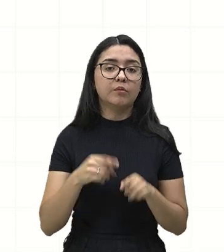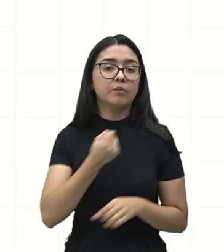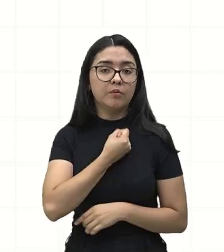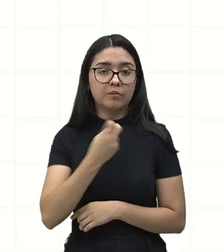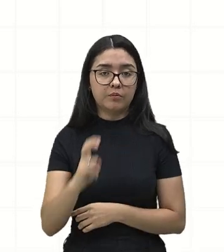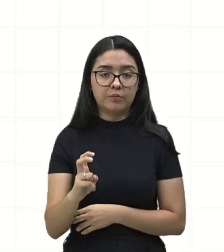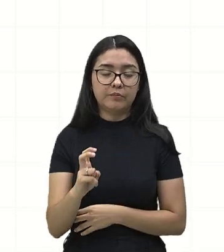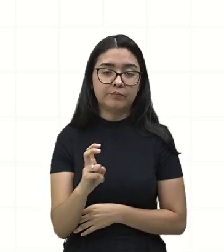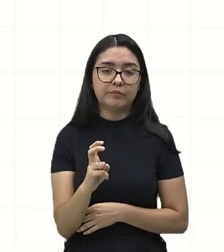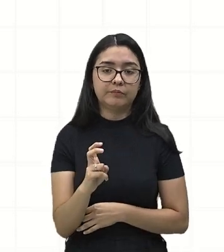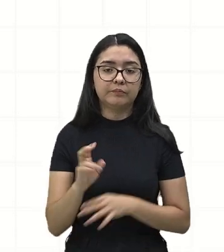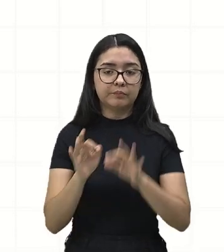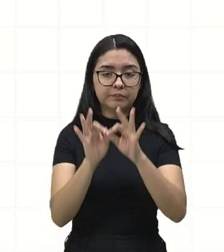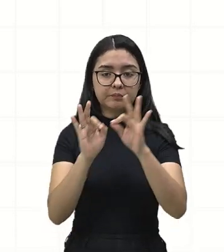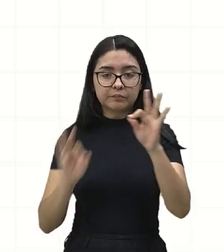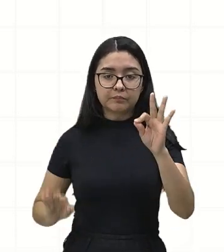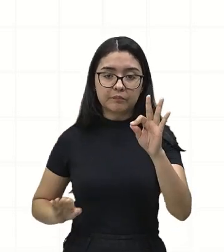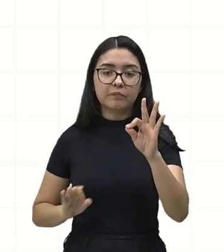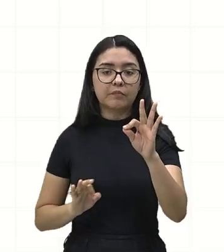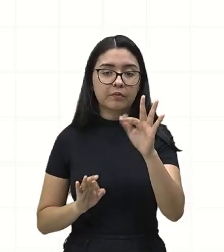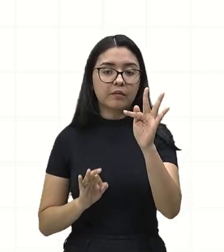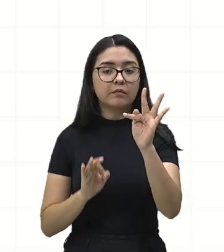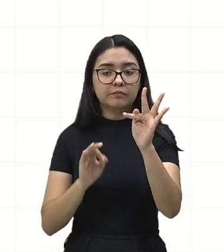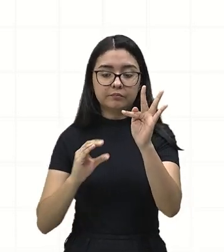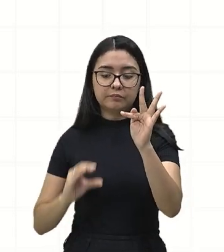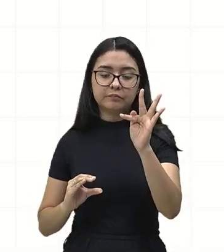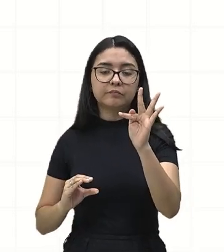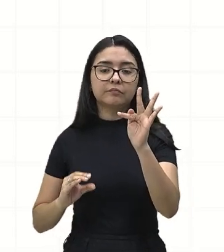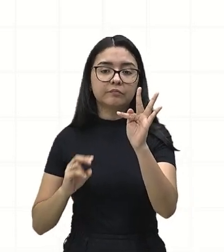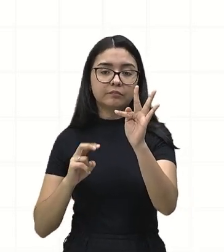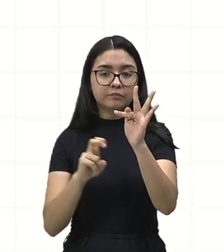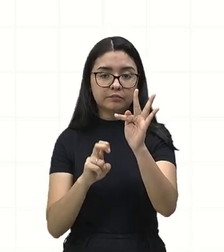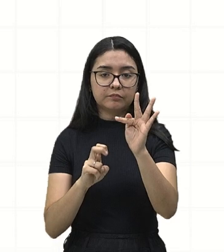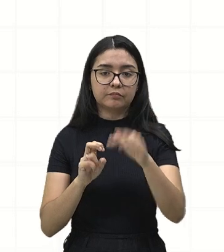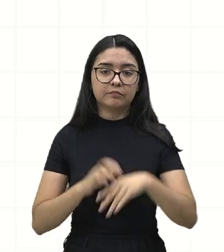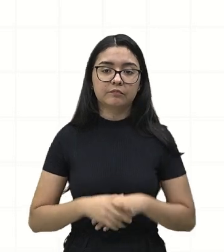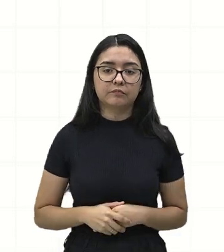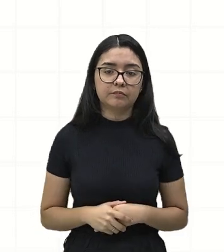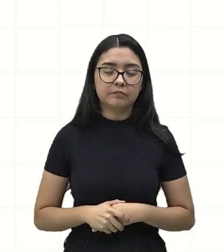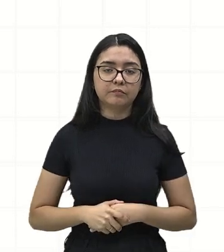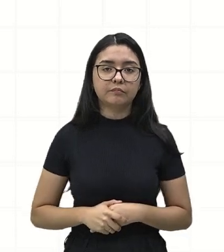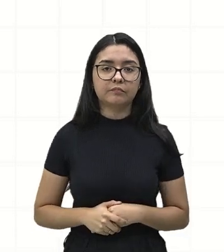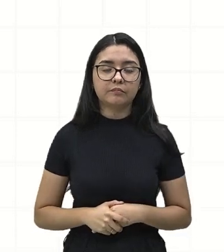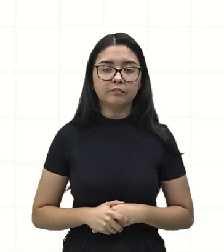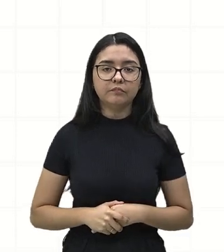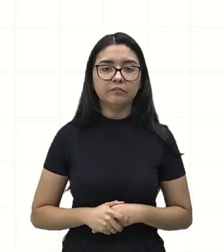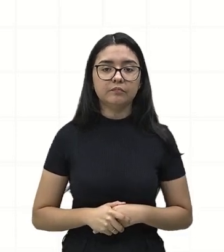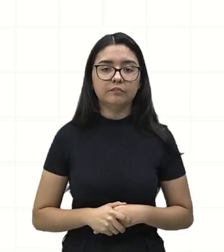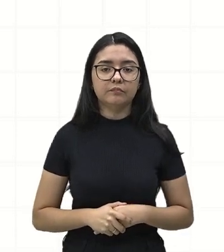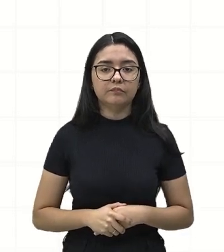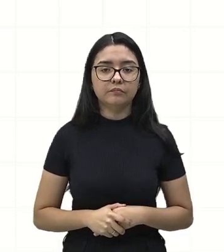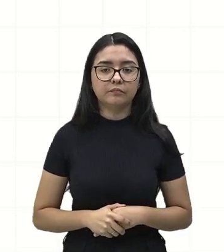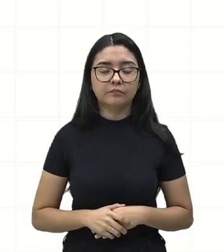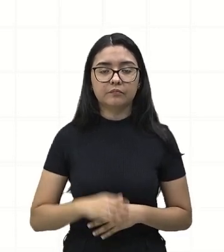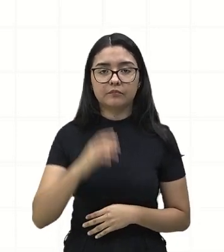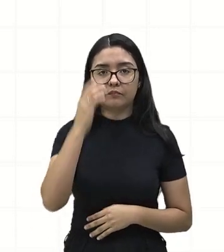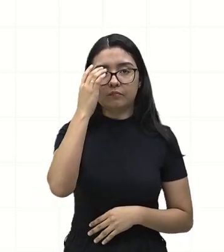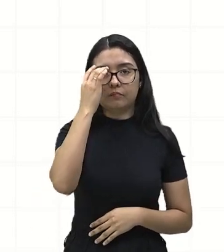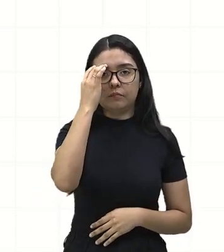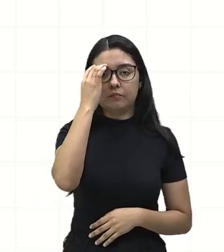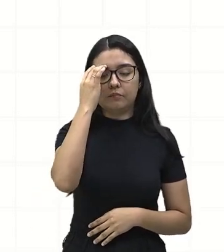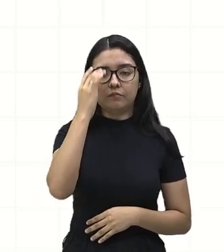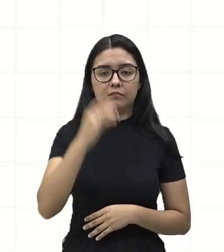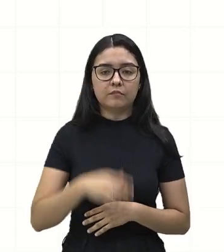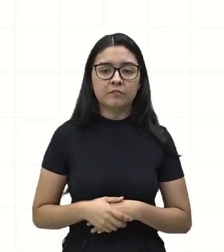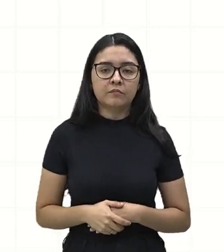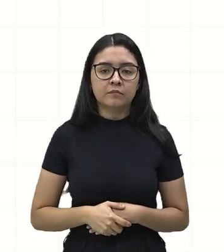bem? Então, ó, a distância do ponto F ao ponto C é igual a 5.